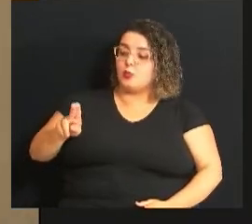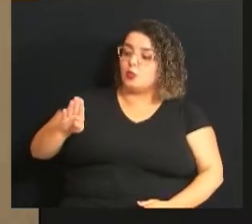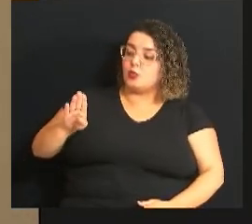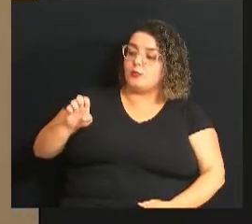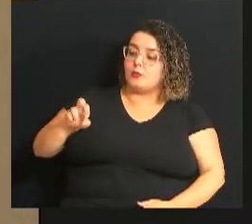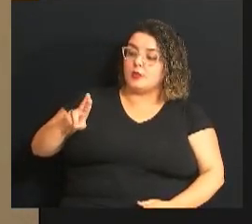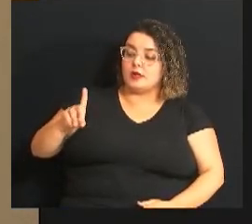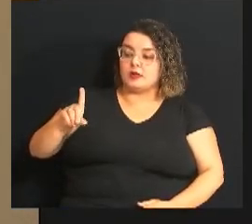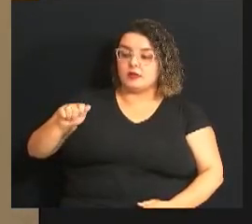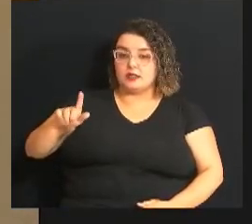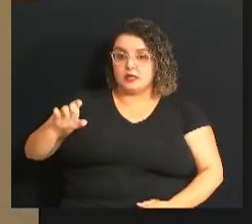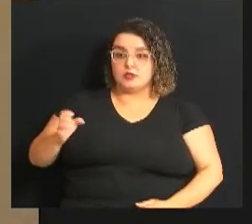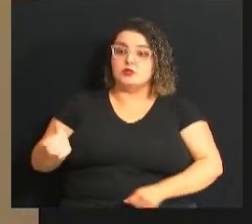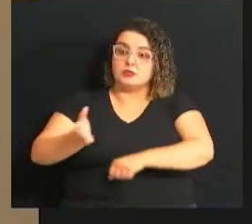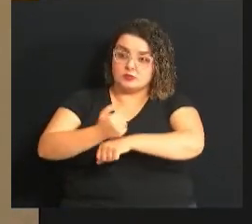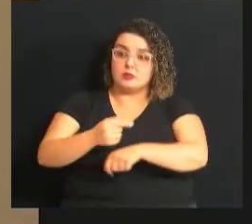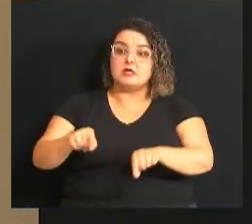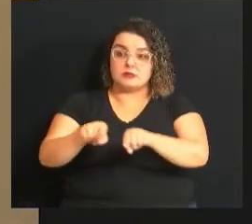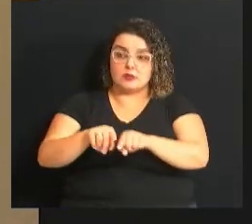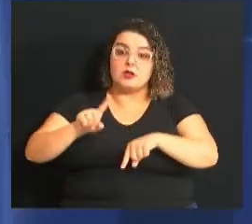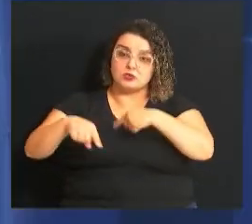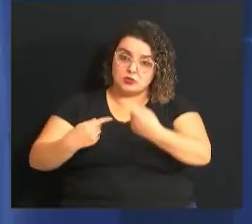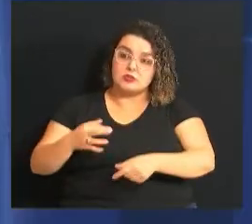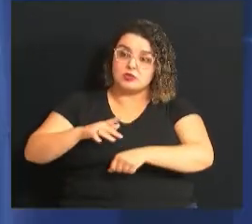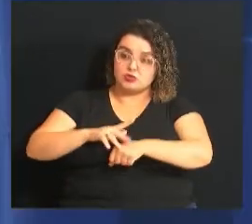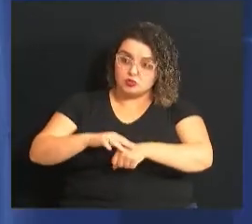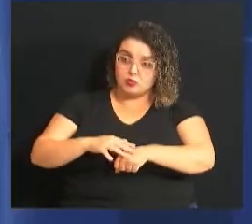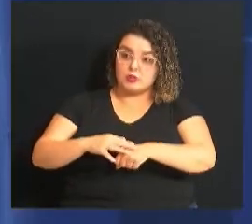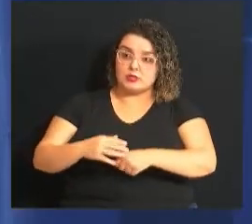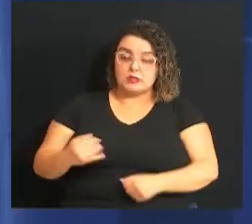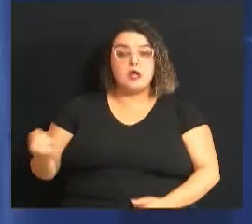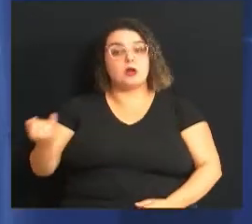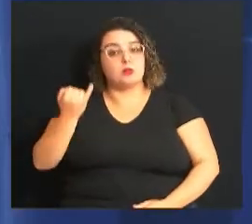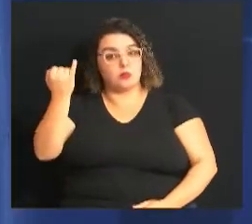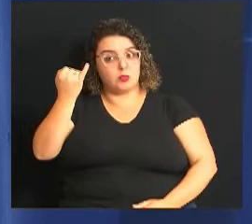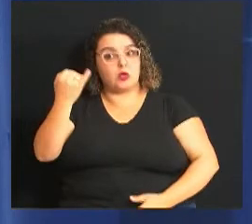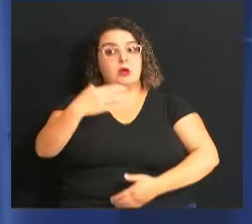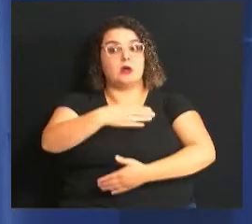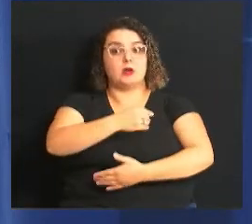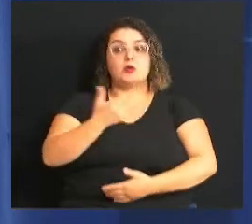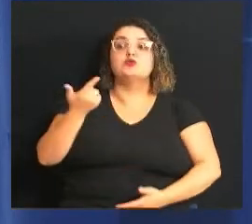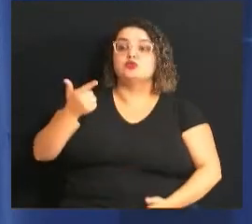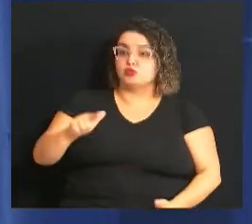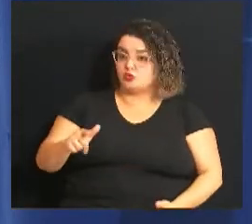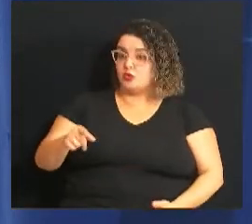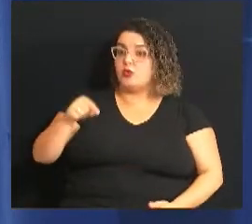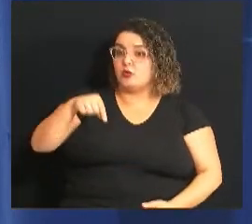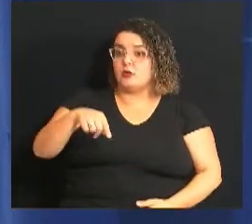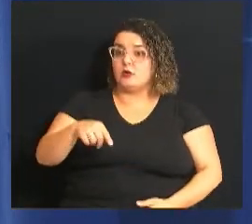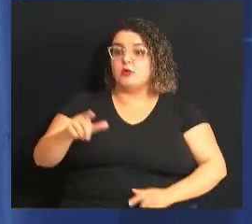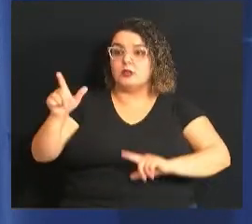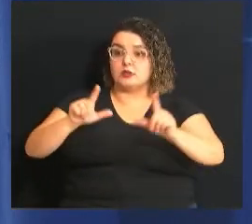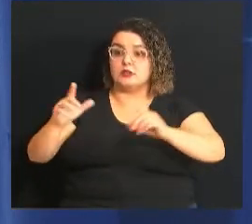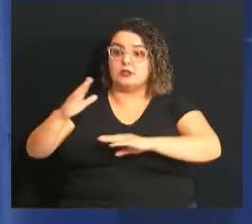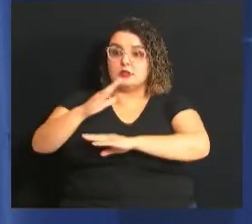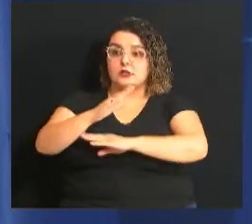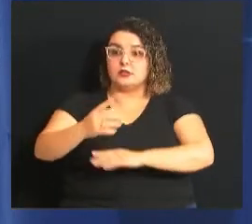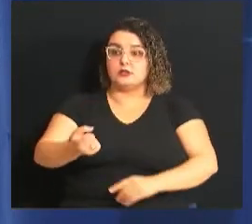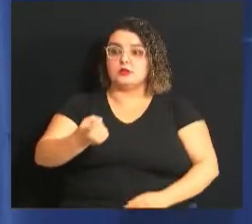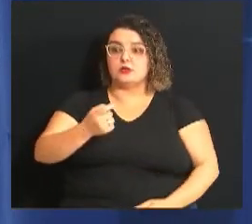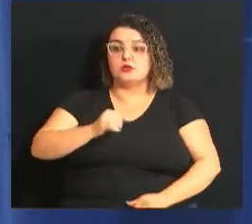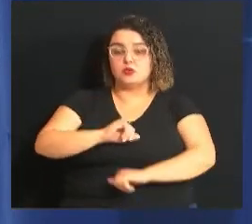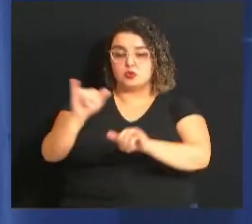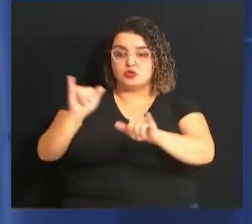outras comorbidades também. Olha aí a importância da amamentação novamente aqui no TV Câmara